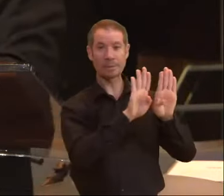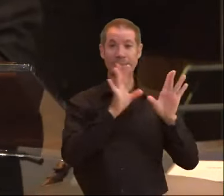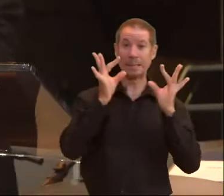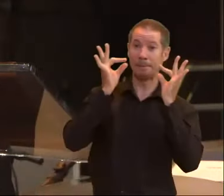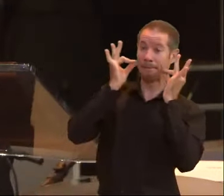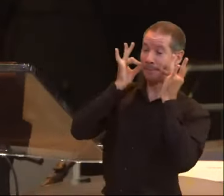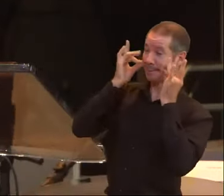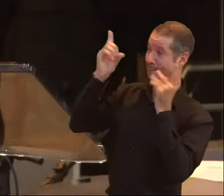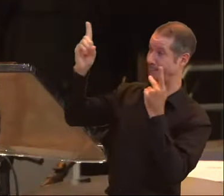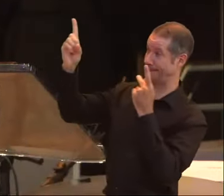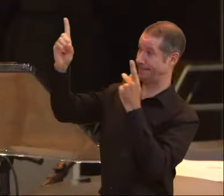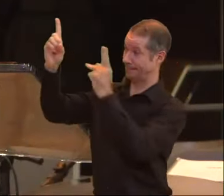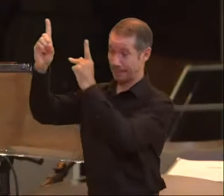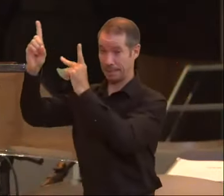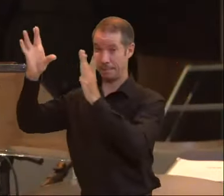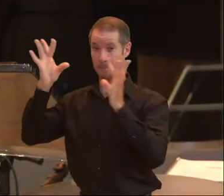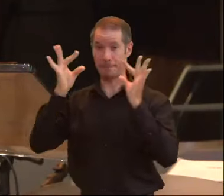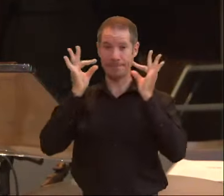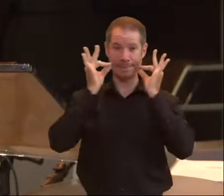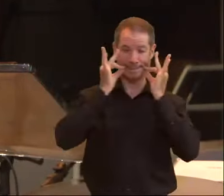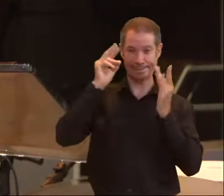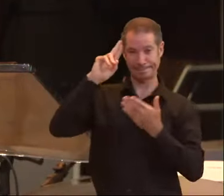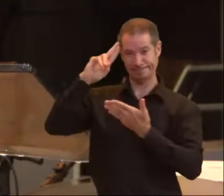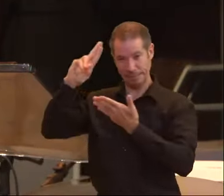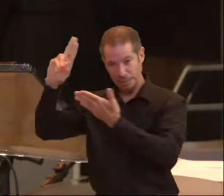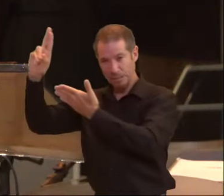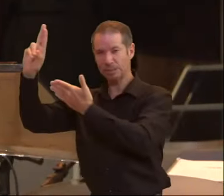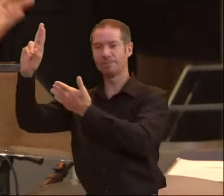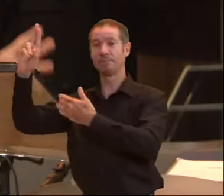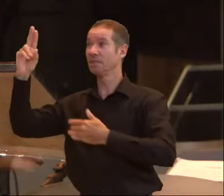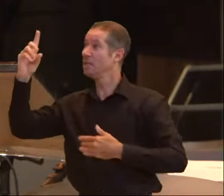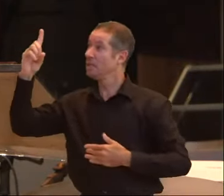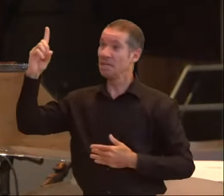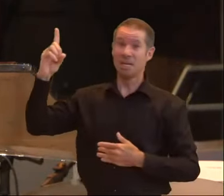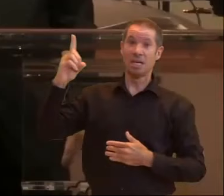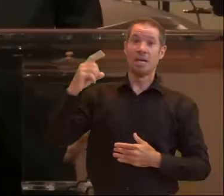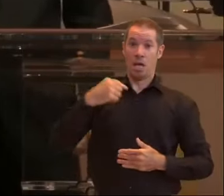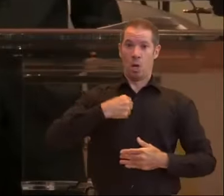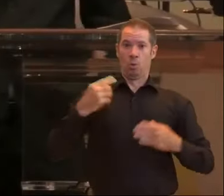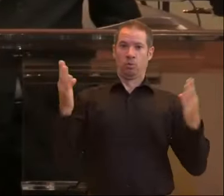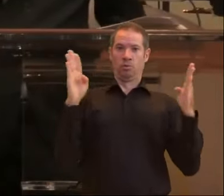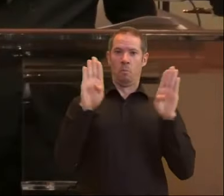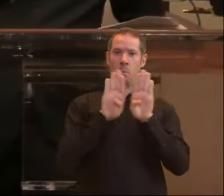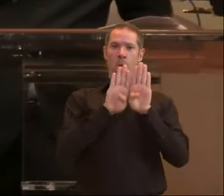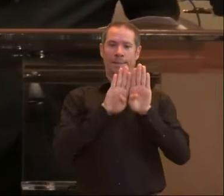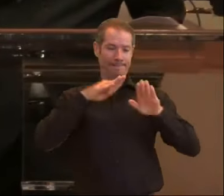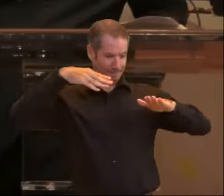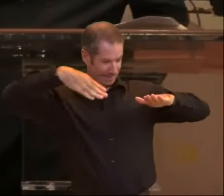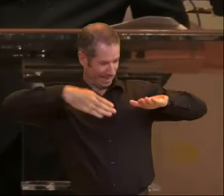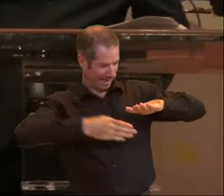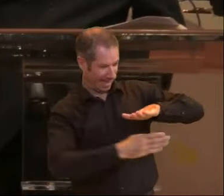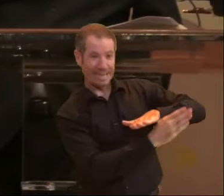presença de Deus, na presença do Senhor. Ele diz, eu sou a porta, se alguém entrar por mim,